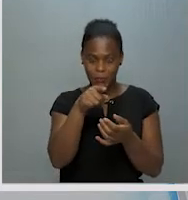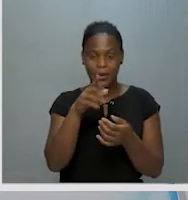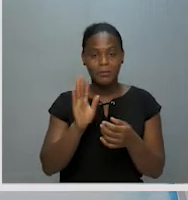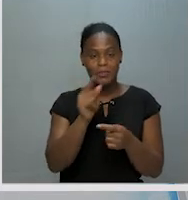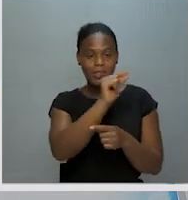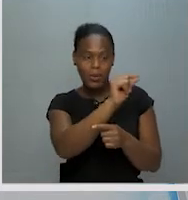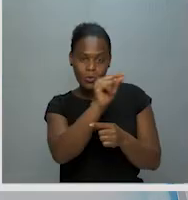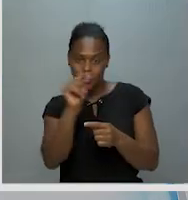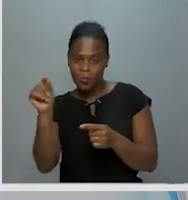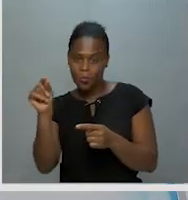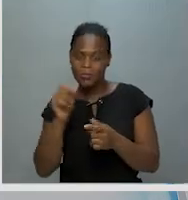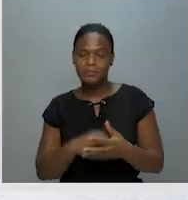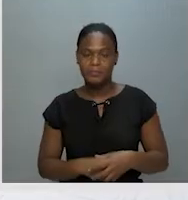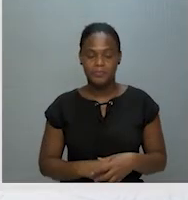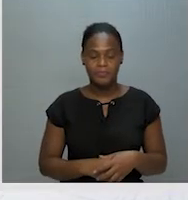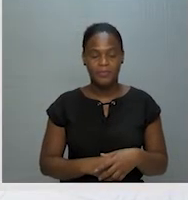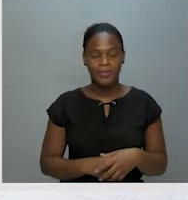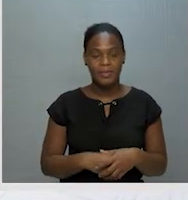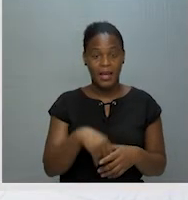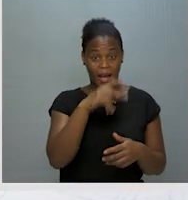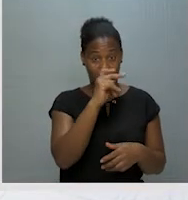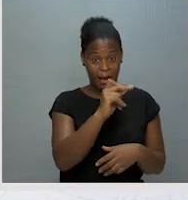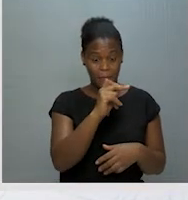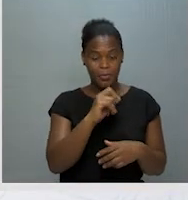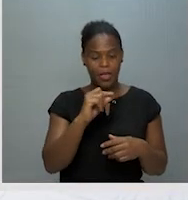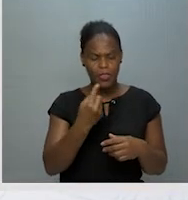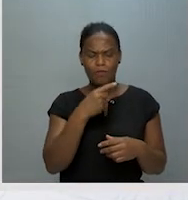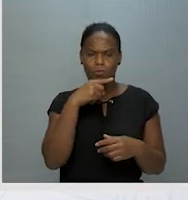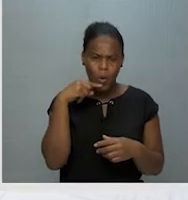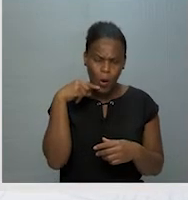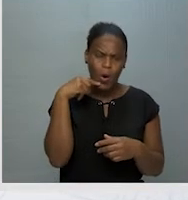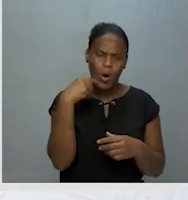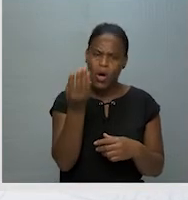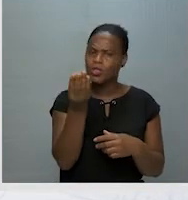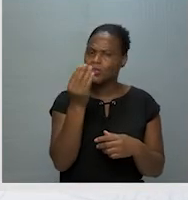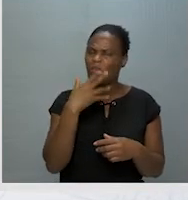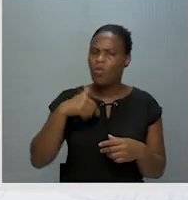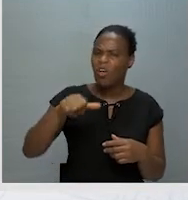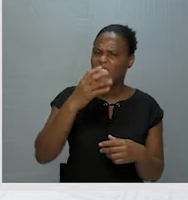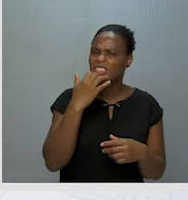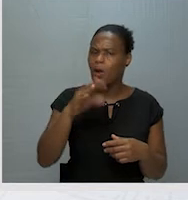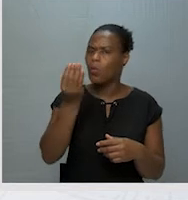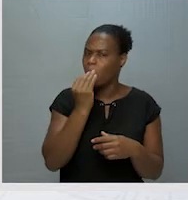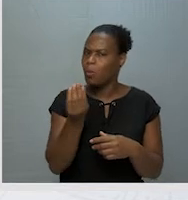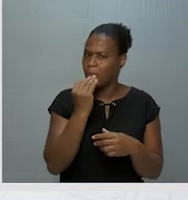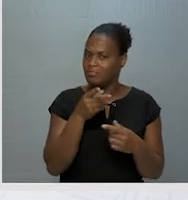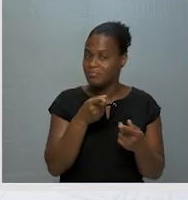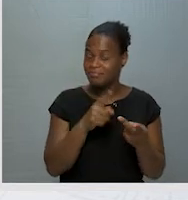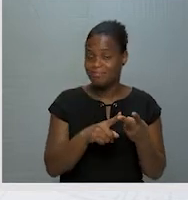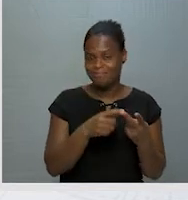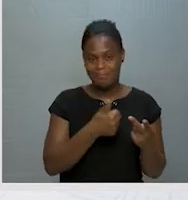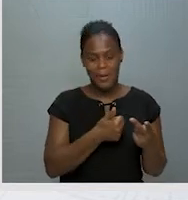ter que sublinhá-las. Na linha A, devemos abusar dos doces, das gorduras e do sal. A linha